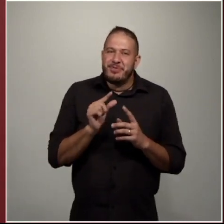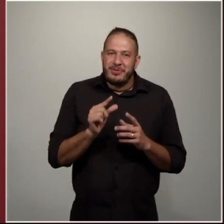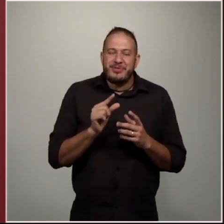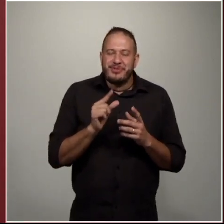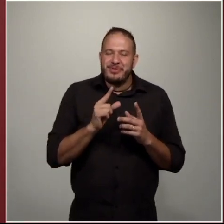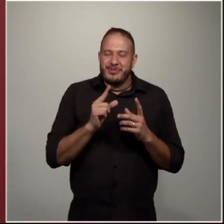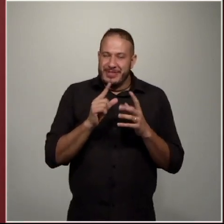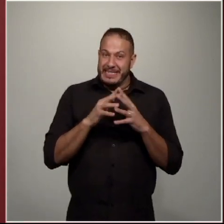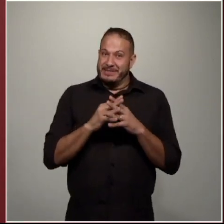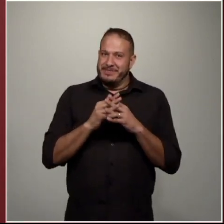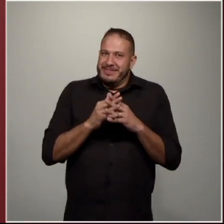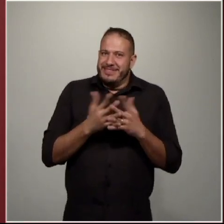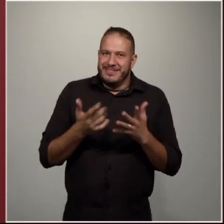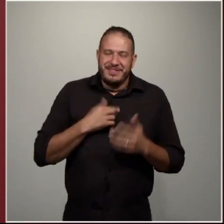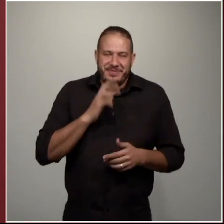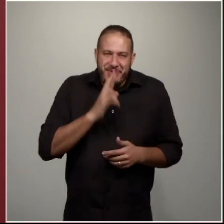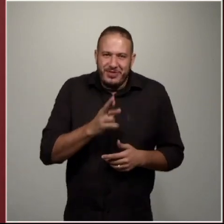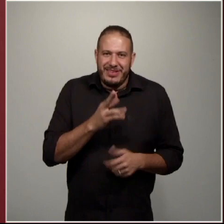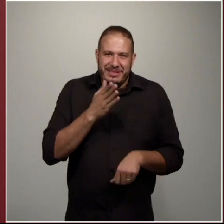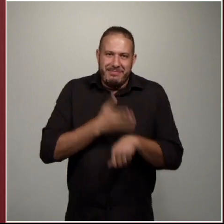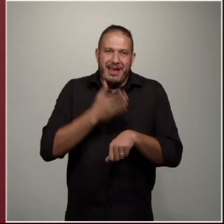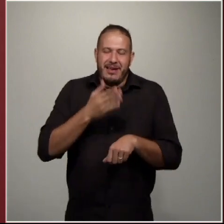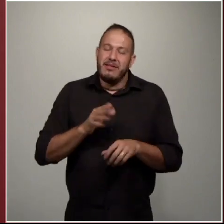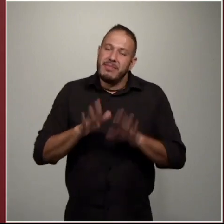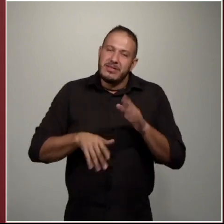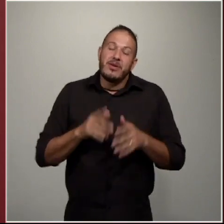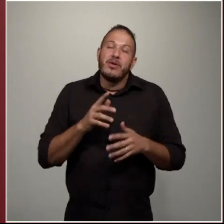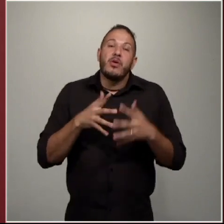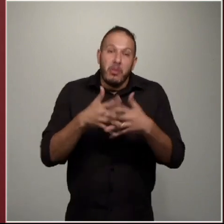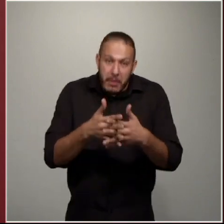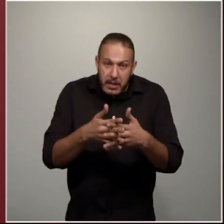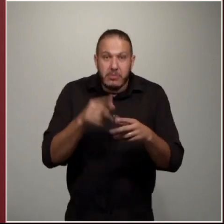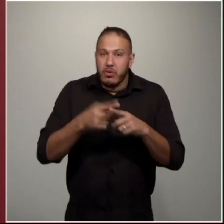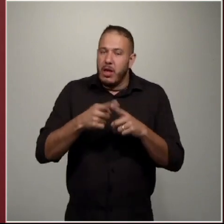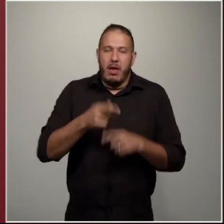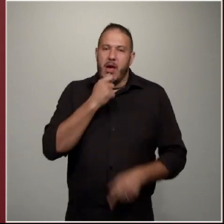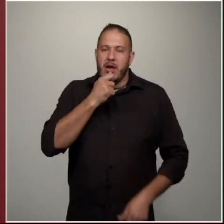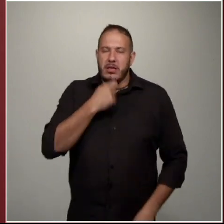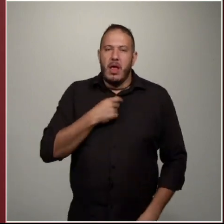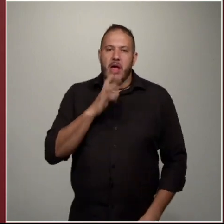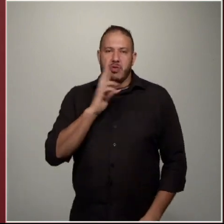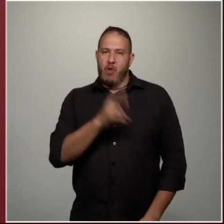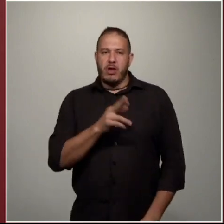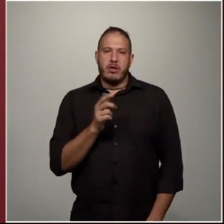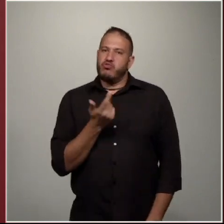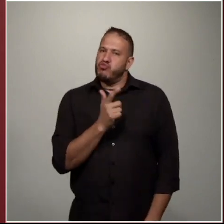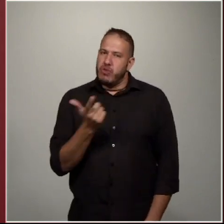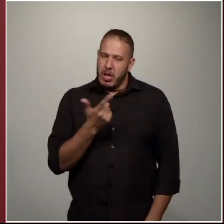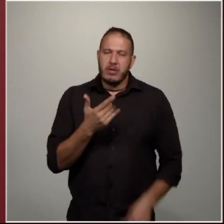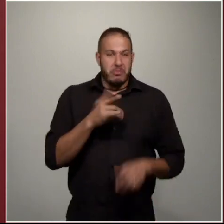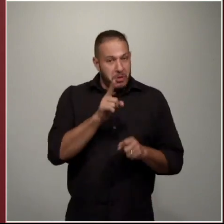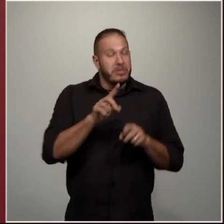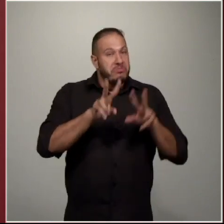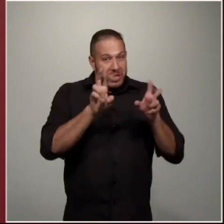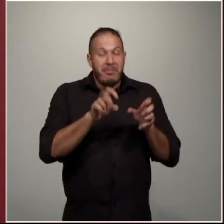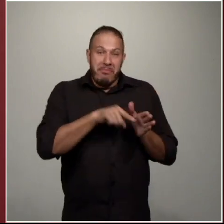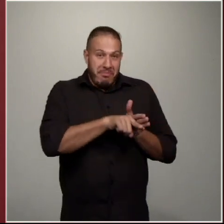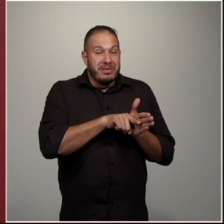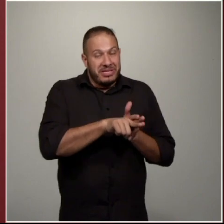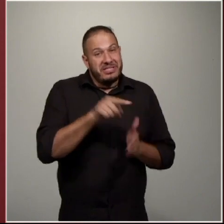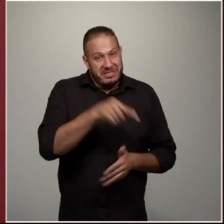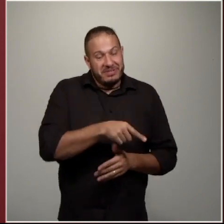complexo aqui mais mas mais complexa talvez porque a gente não tem ainda as respostas não é que tem um tema de pesquisa mesmo